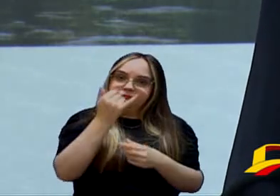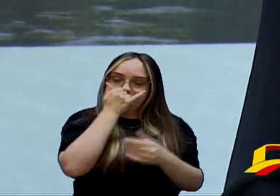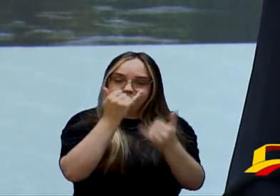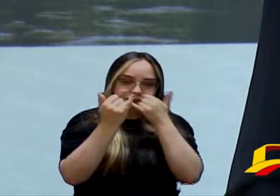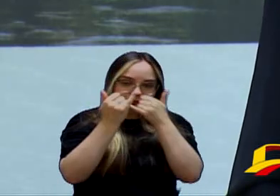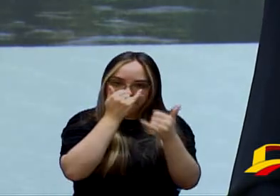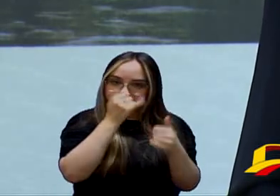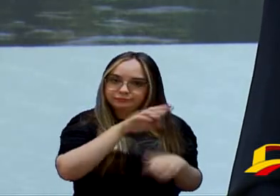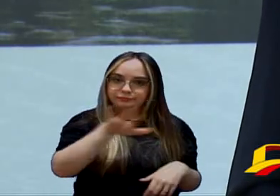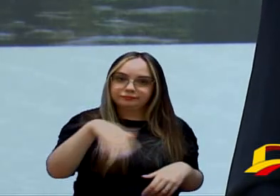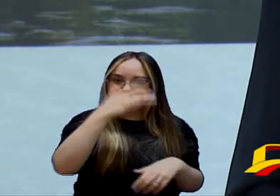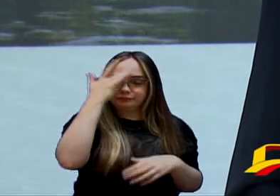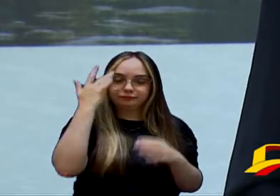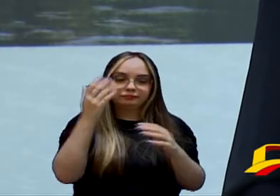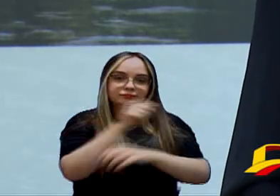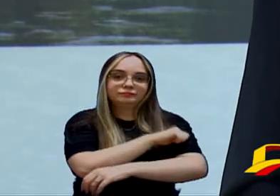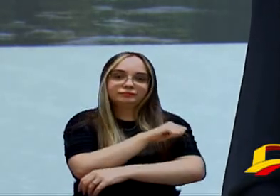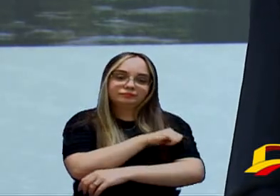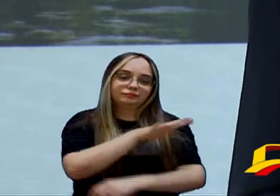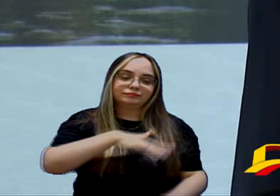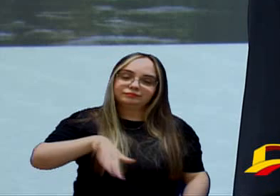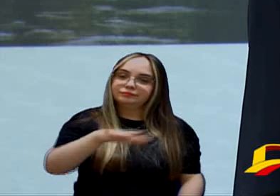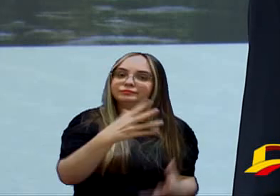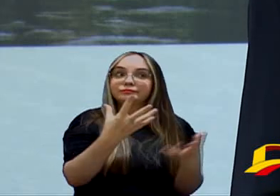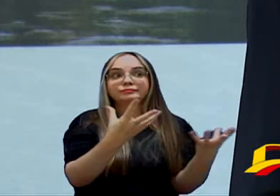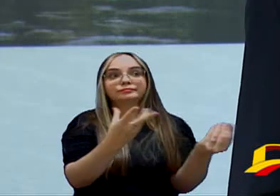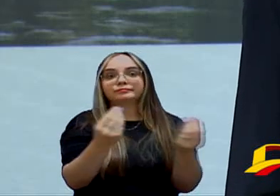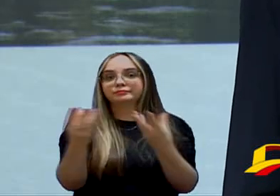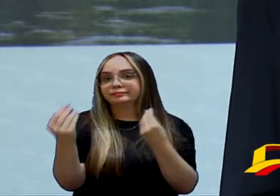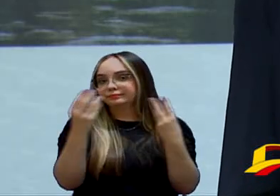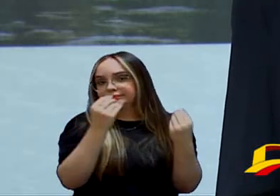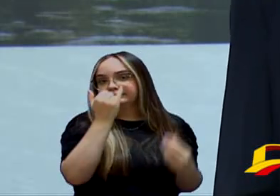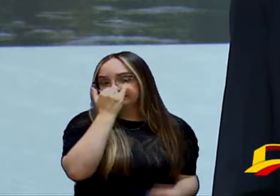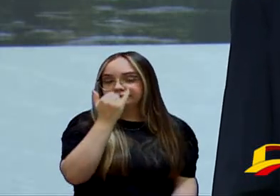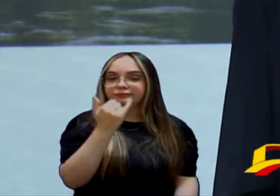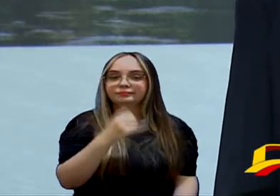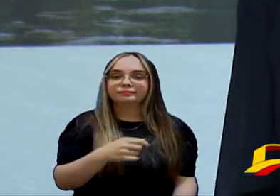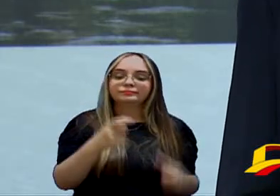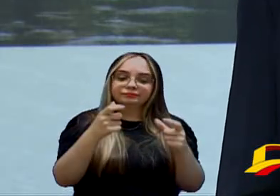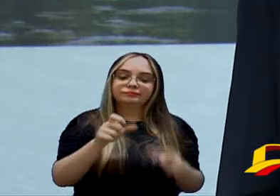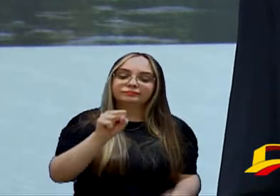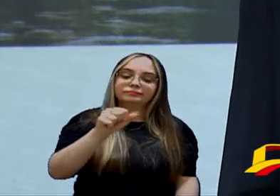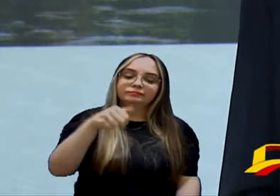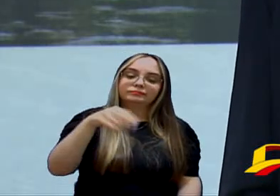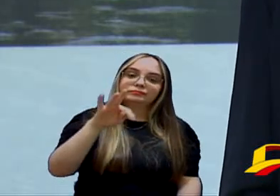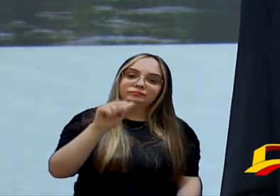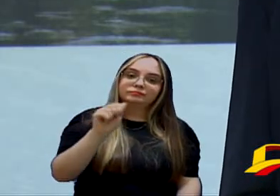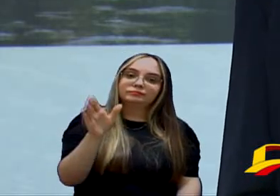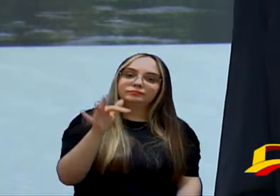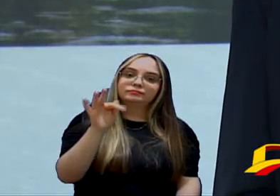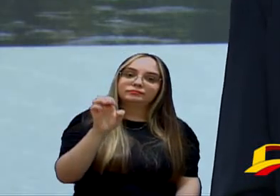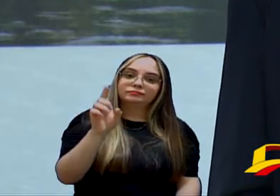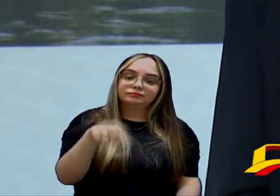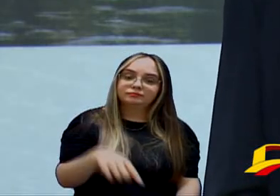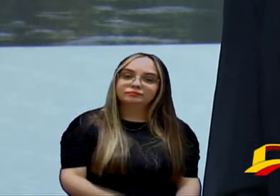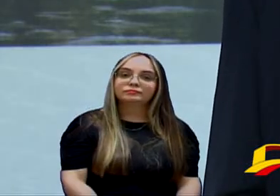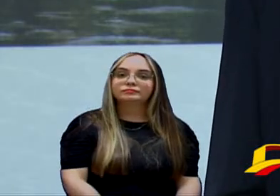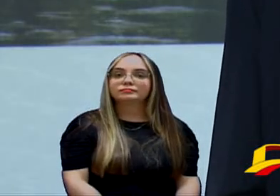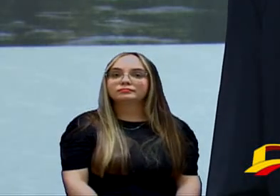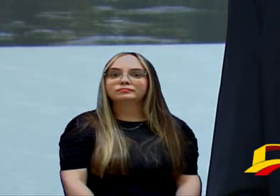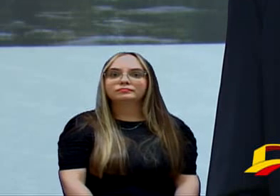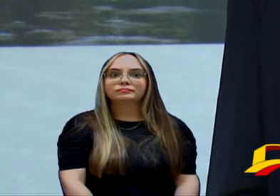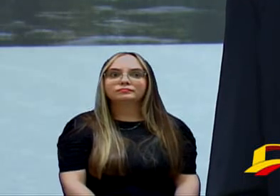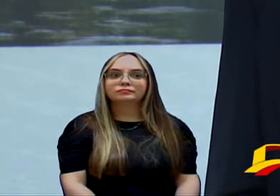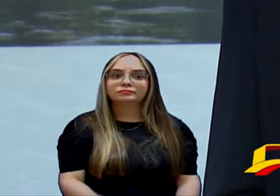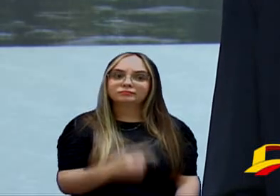aquela para aquela para os alunos da daquela região Santa Fé que inclusive não tem